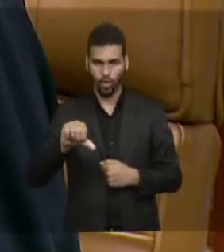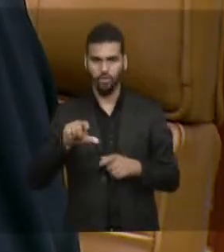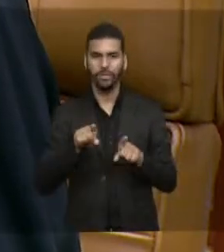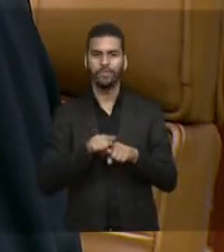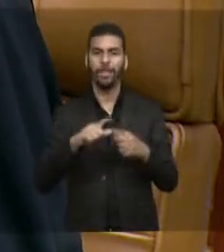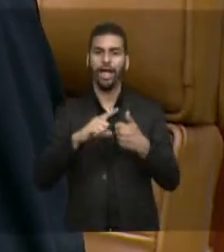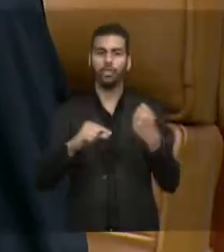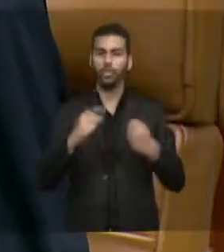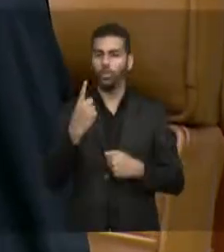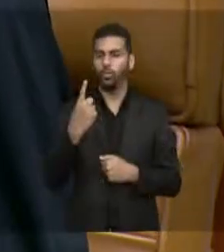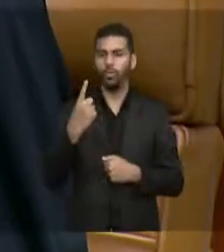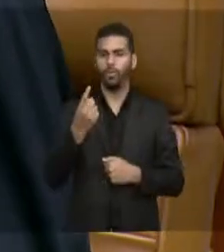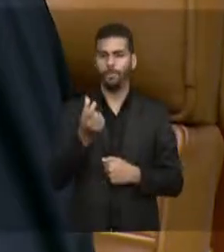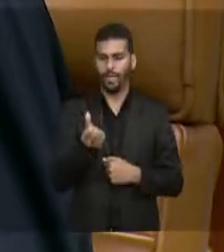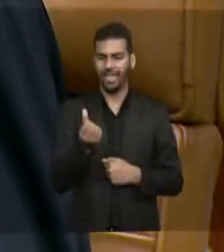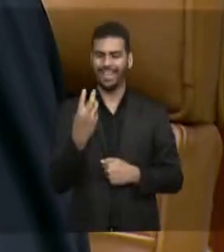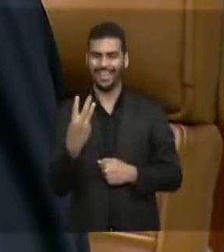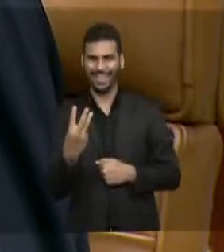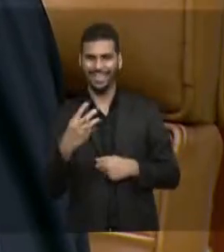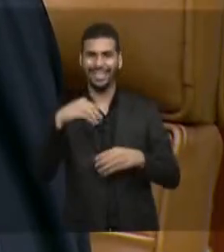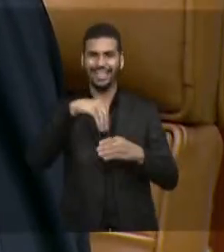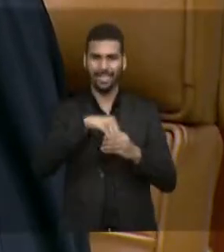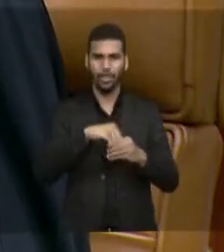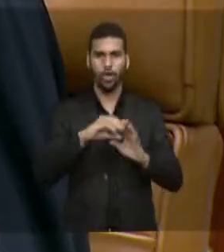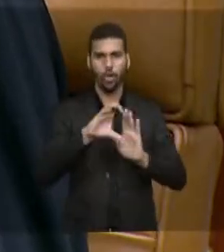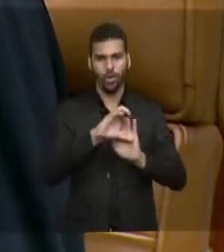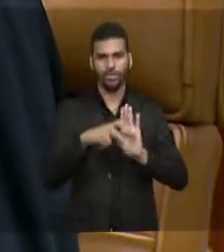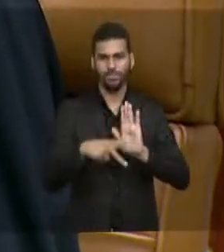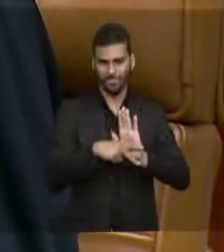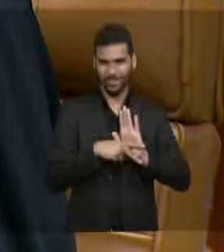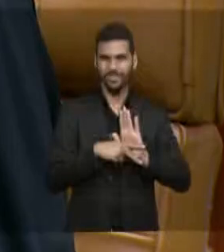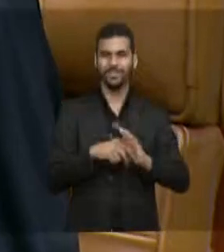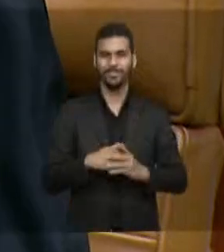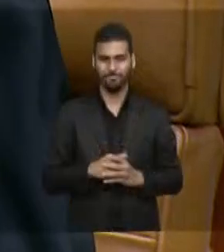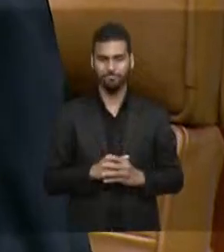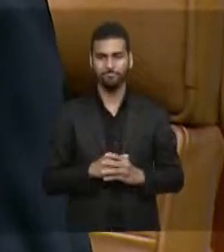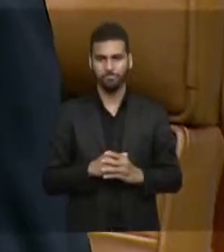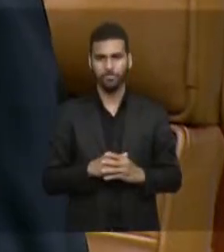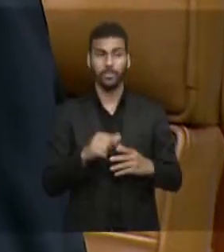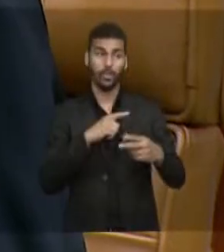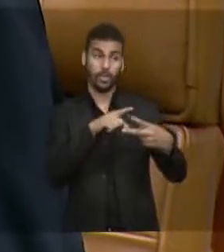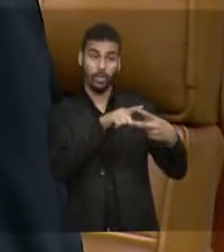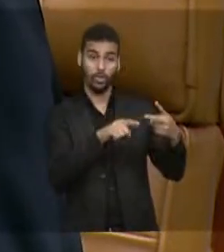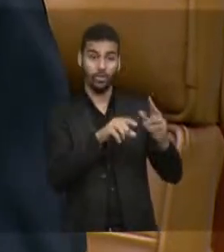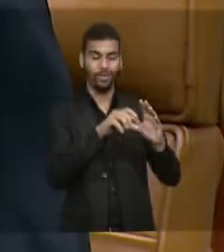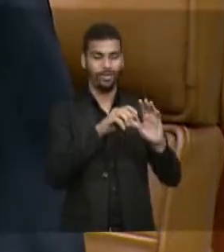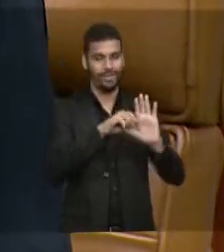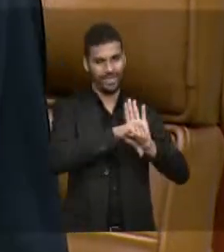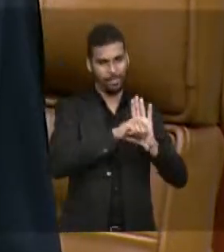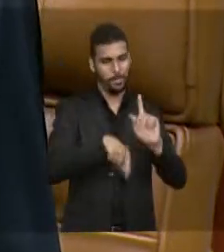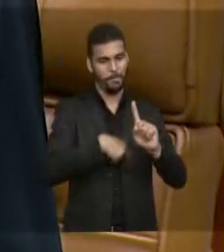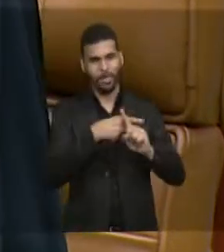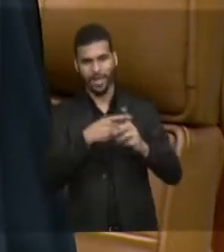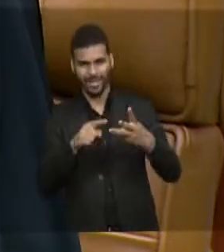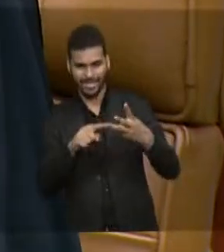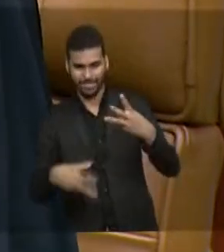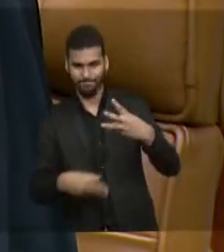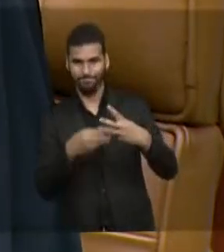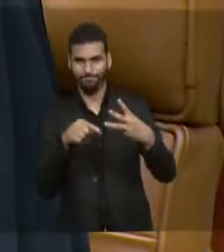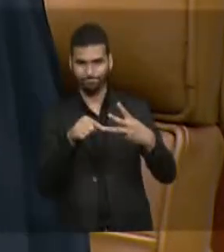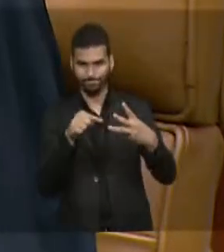artigo 163 também do Código Penal além dos Dois crimes anteriores nesses A Procuradoria Geral da República